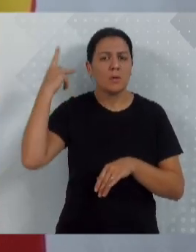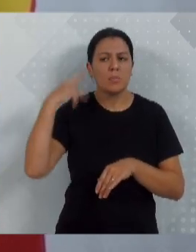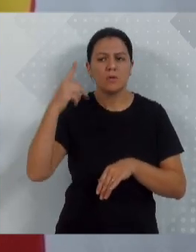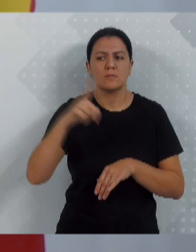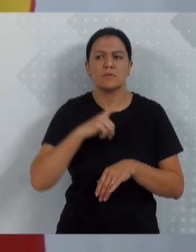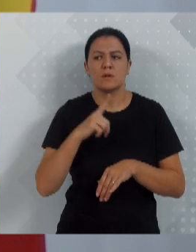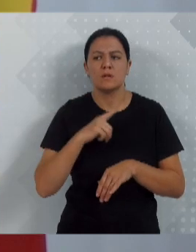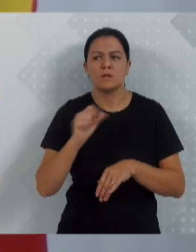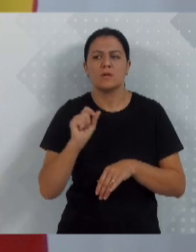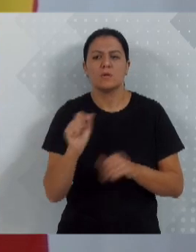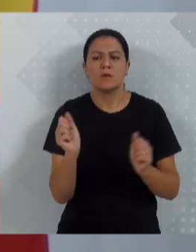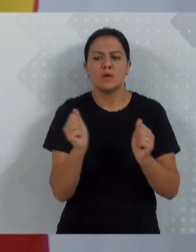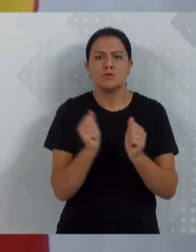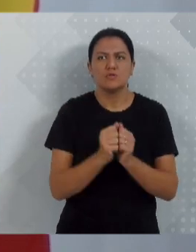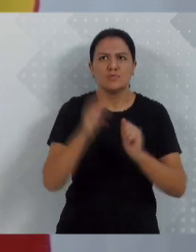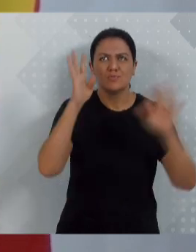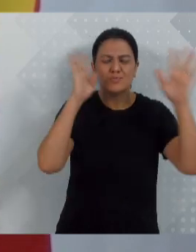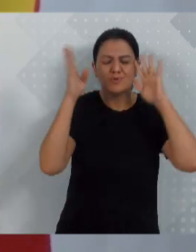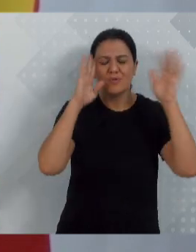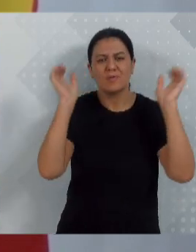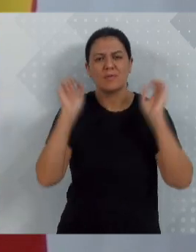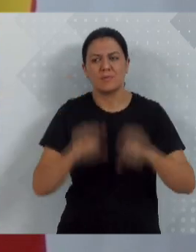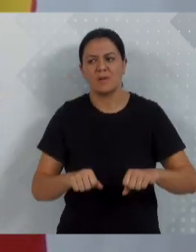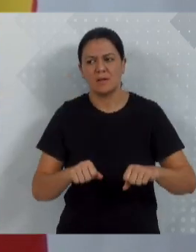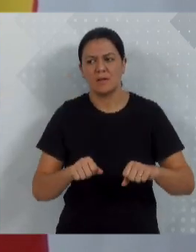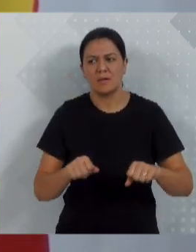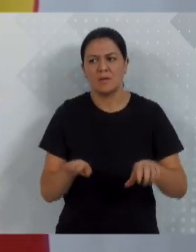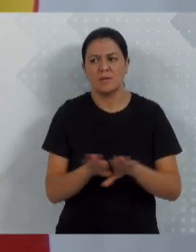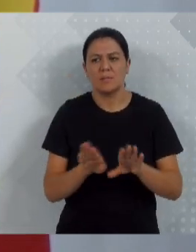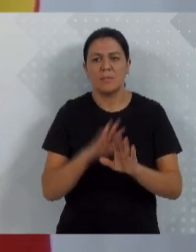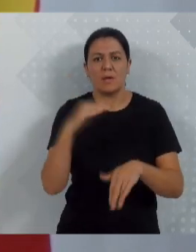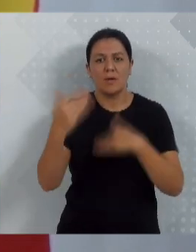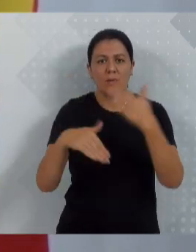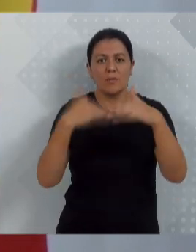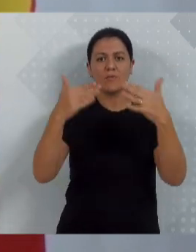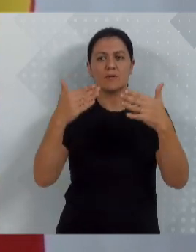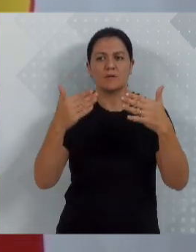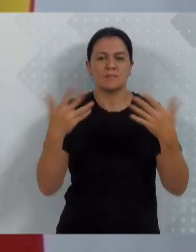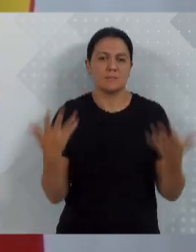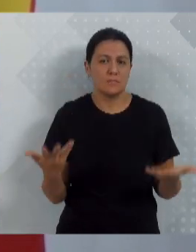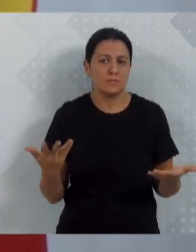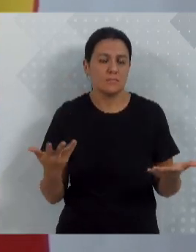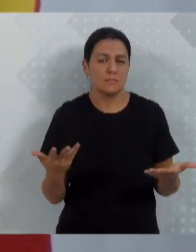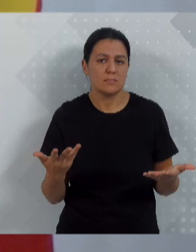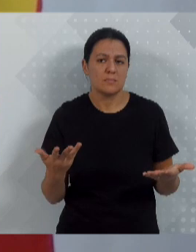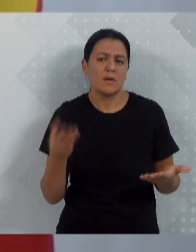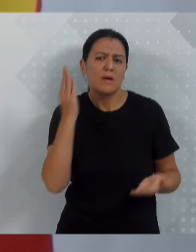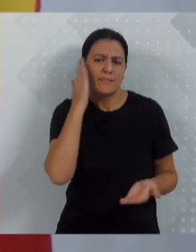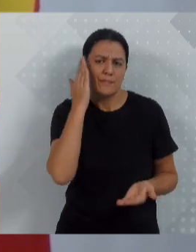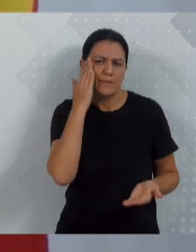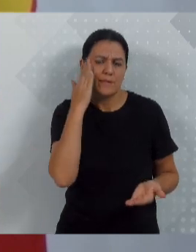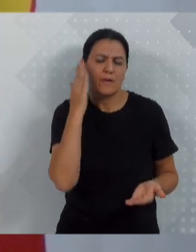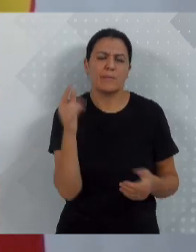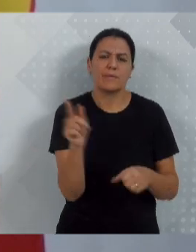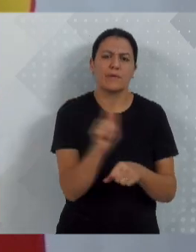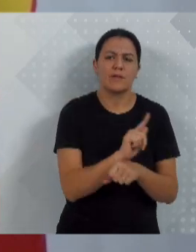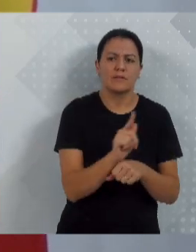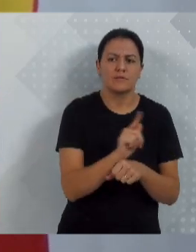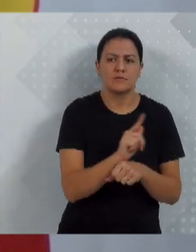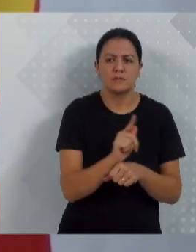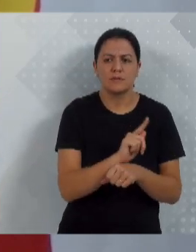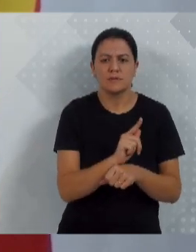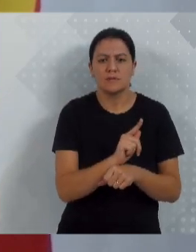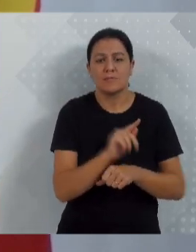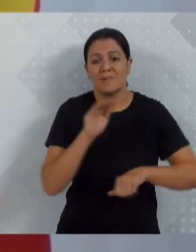entre os sonhos e a possibilidade e que os avanços se dão diante de uma lógica. A gente sabe que da lógica de gestão, vereador Alexandre